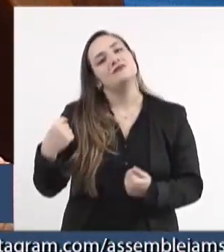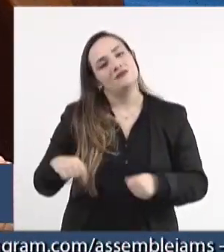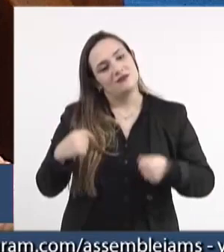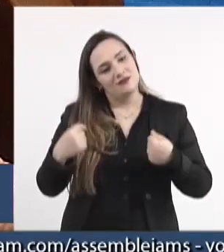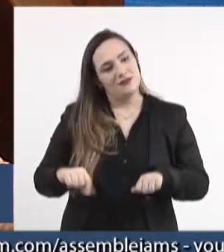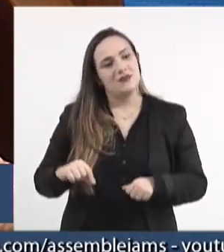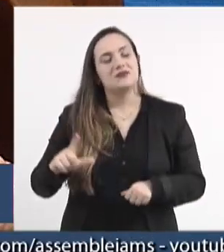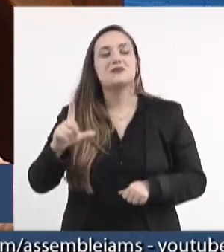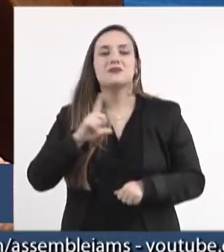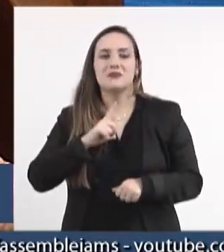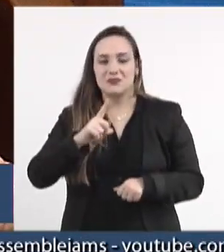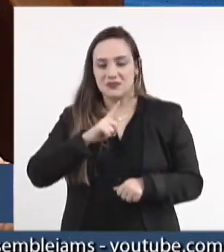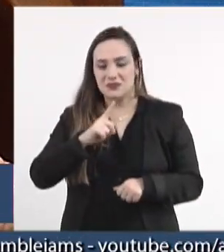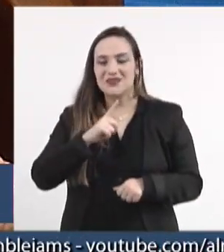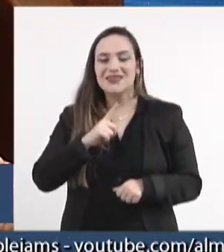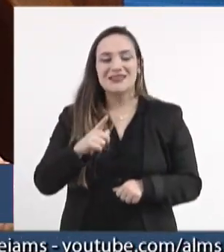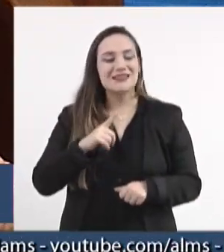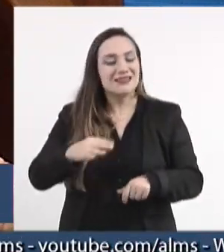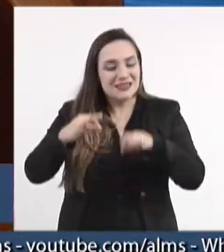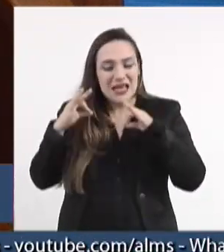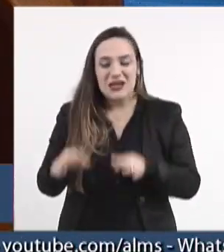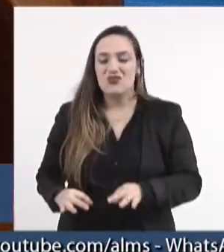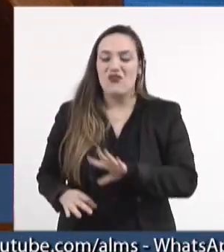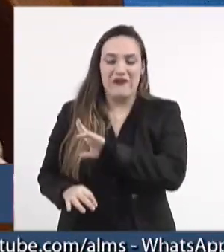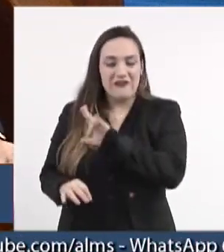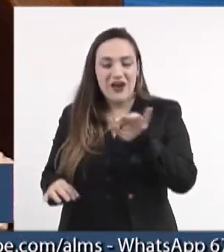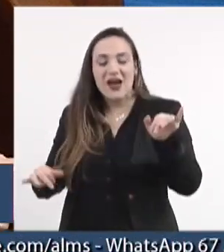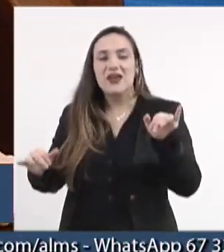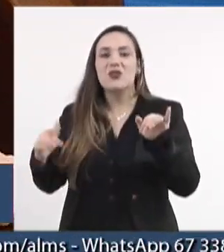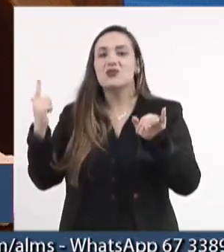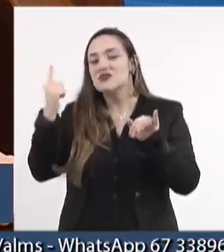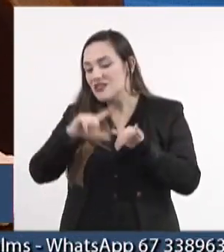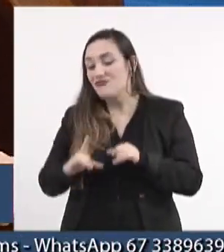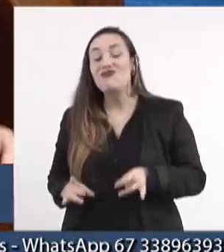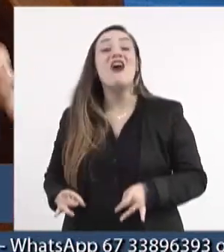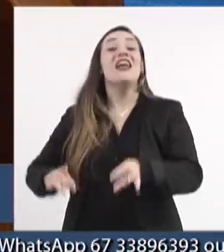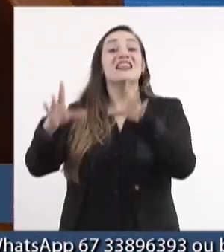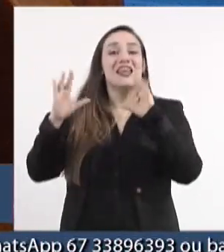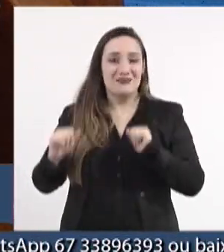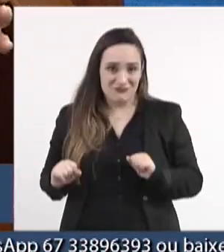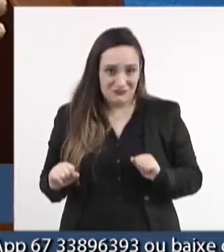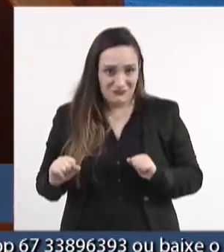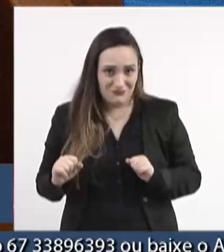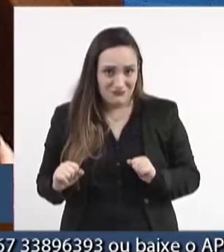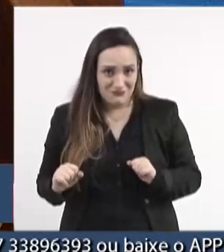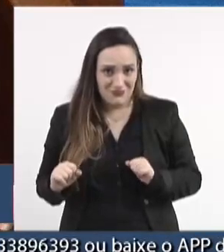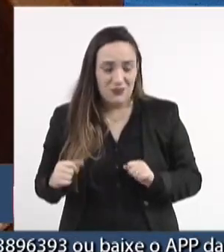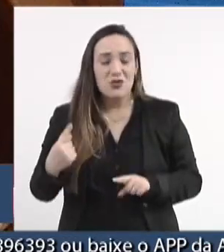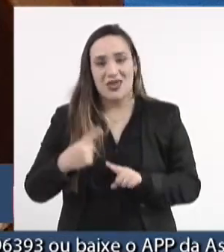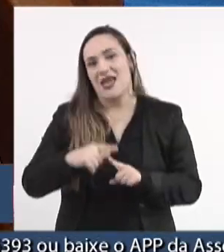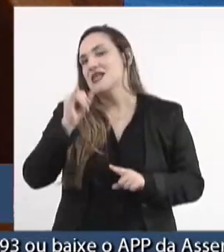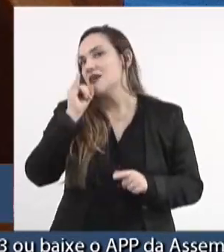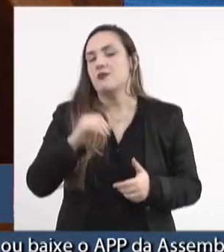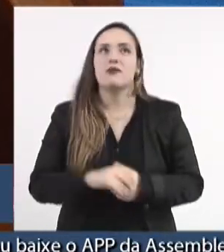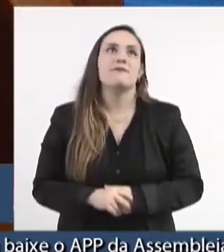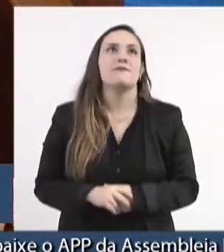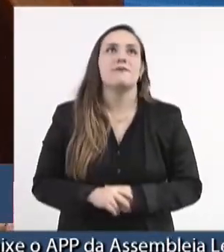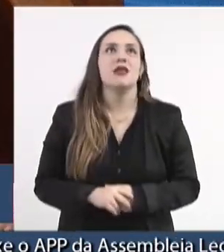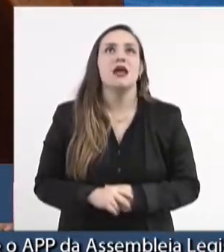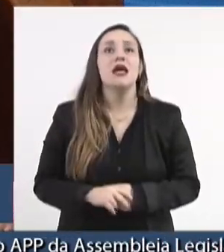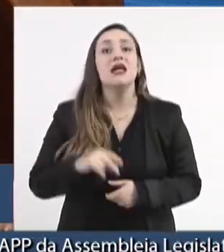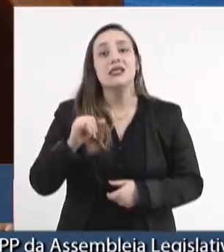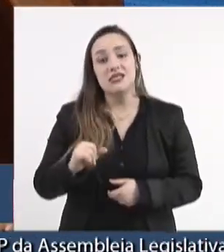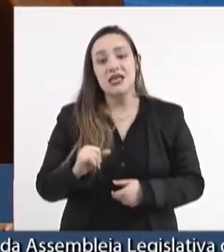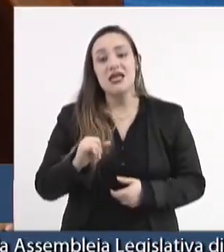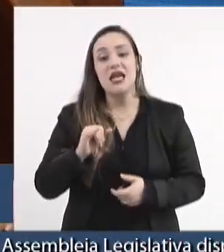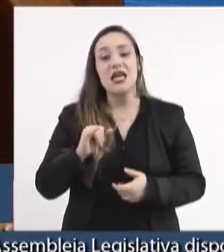de comercializar. Porque se ele vende na feira 100 quilos